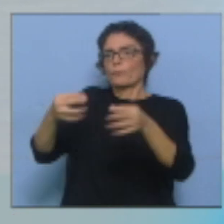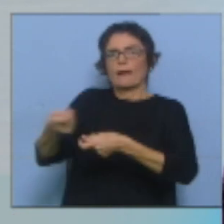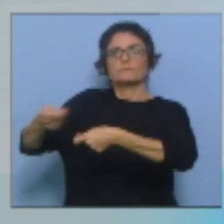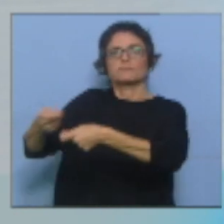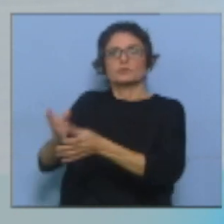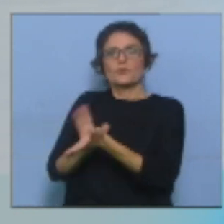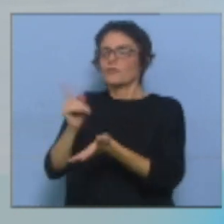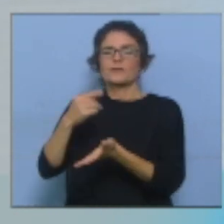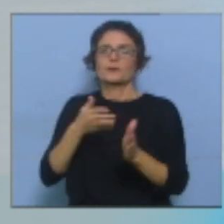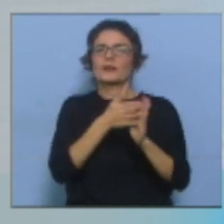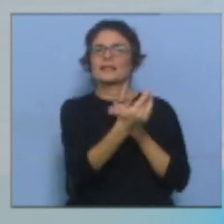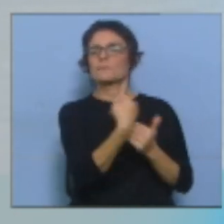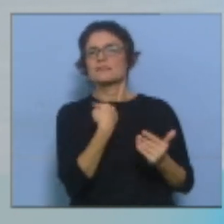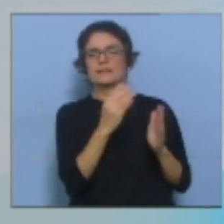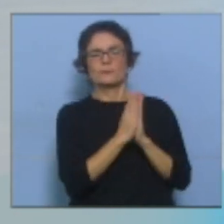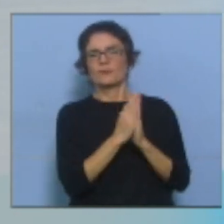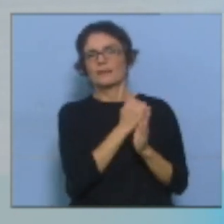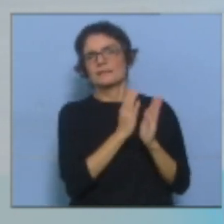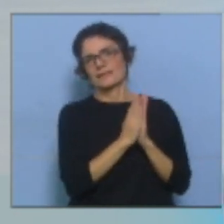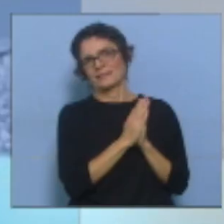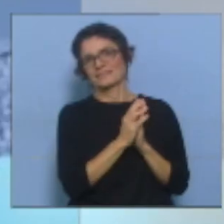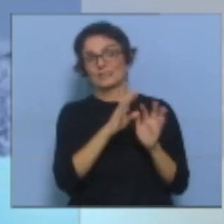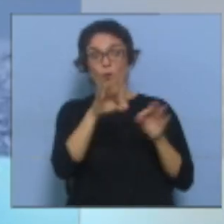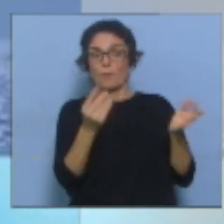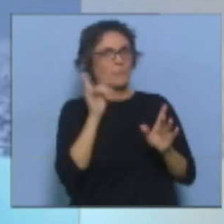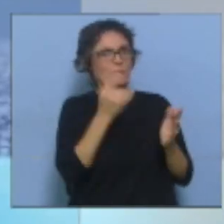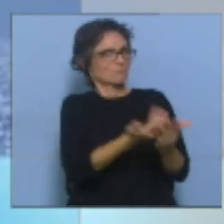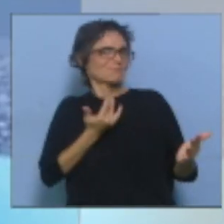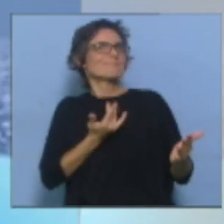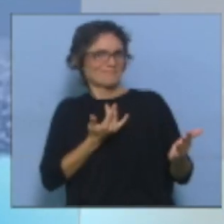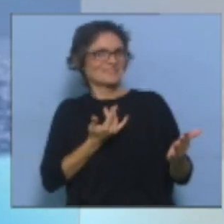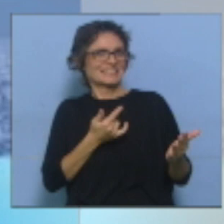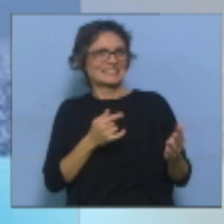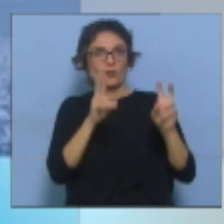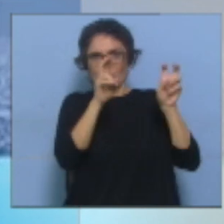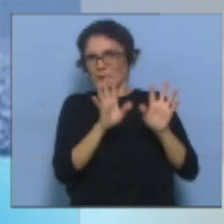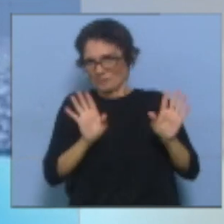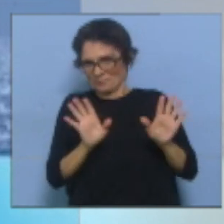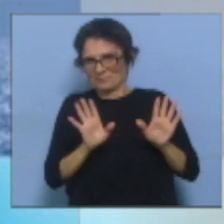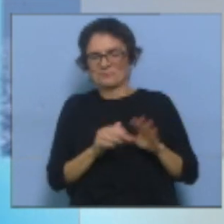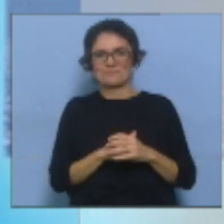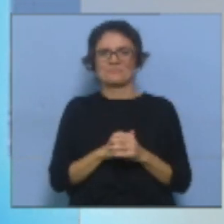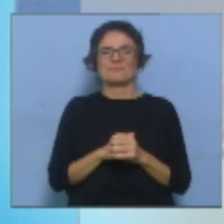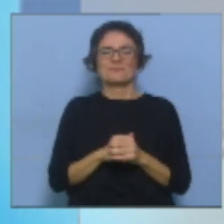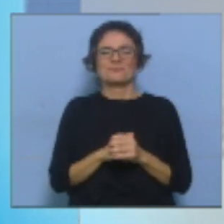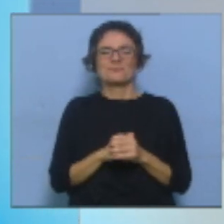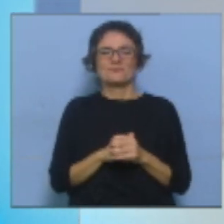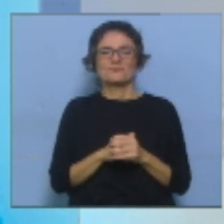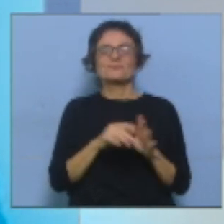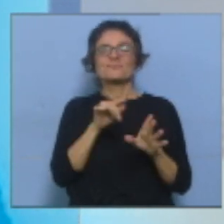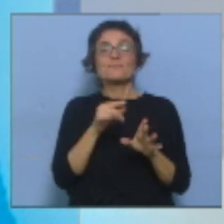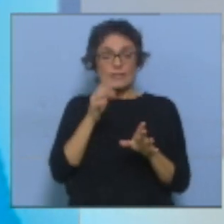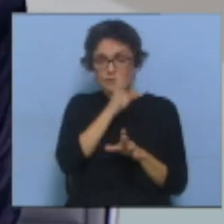menino que está a nascer. A ver o embrulho mais importante, com todas as aspas que a palavra E tem. é uma tradição que também